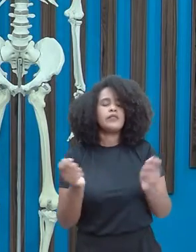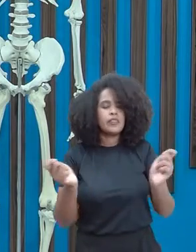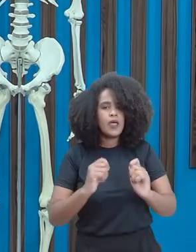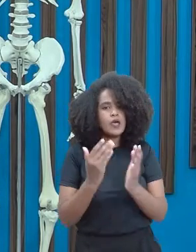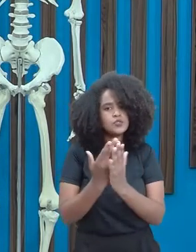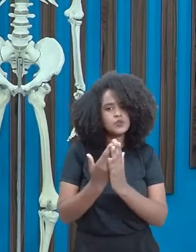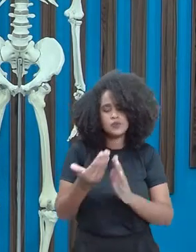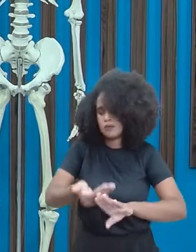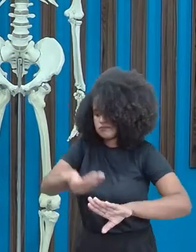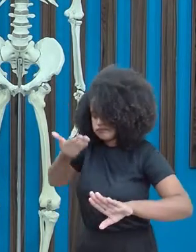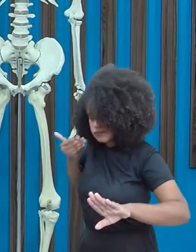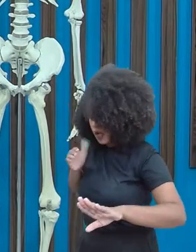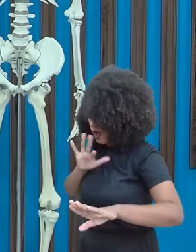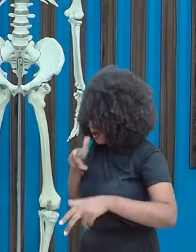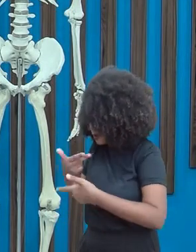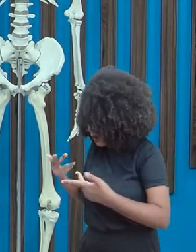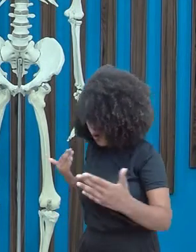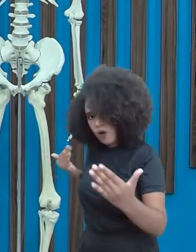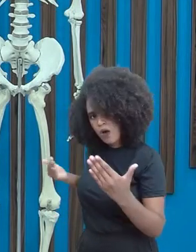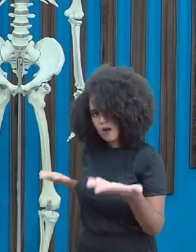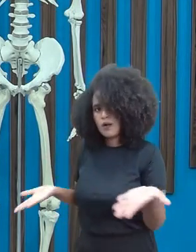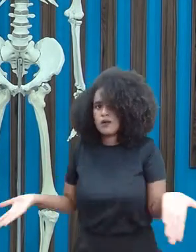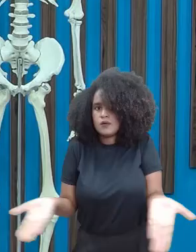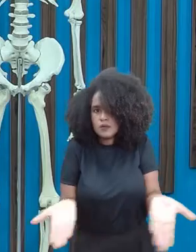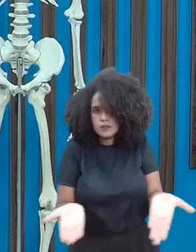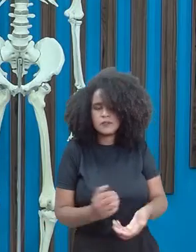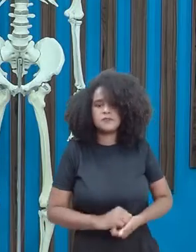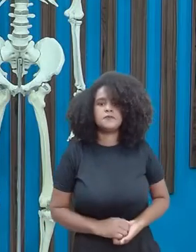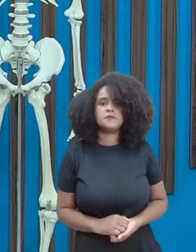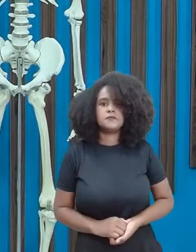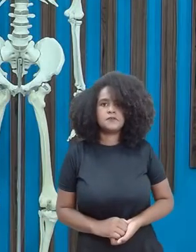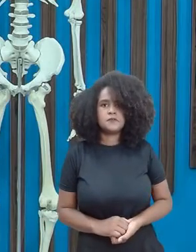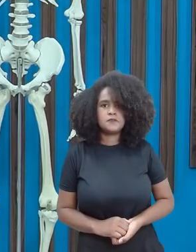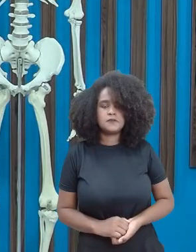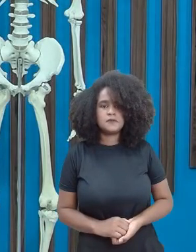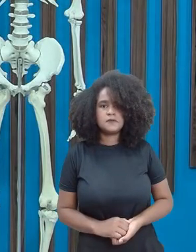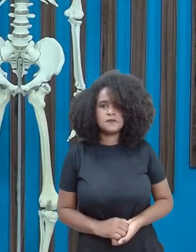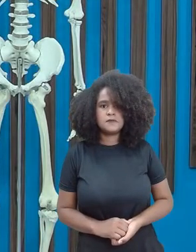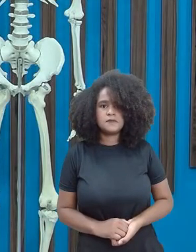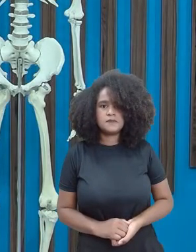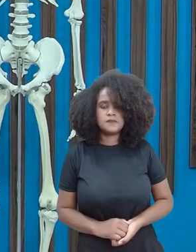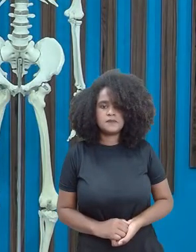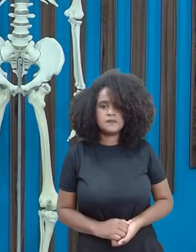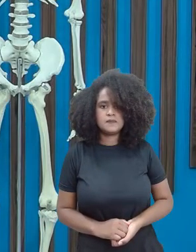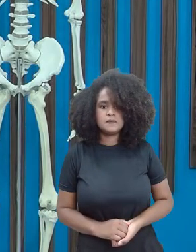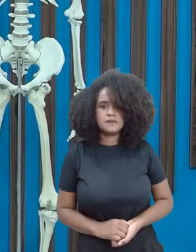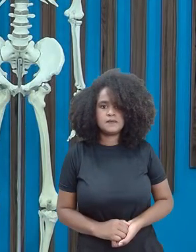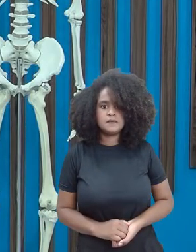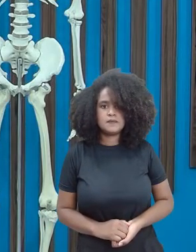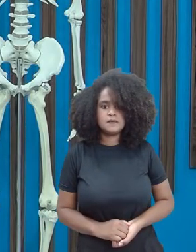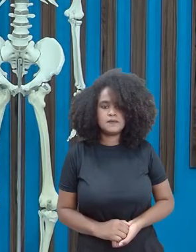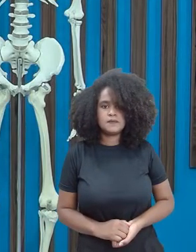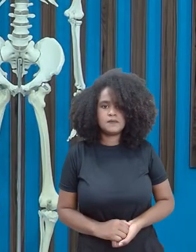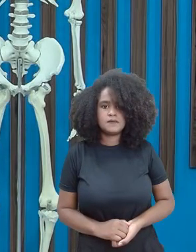fazer comparações com o que nós temos hoje. Na questão aí dos fósseis, né,